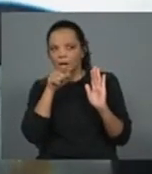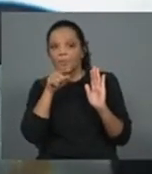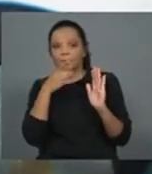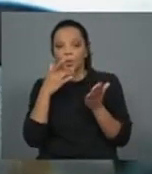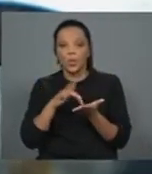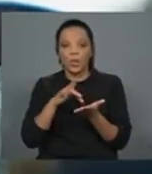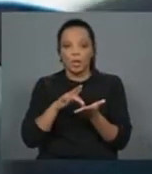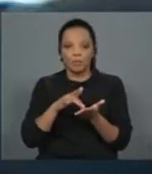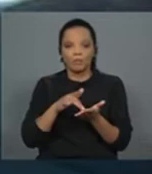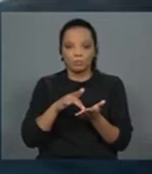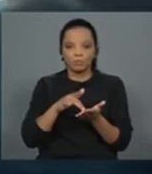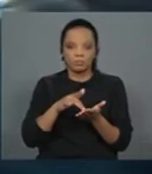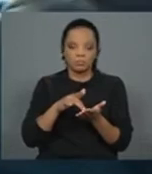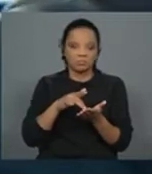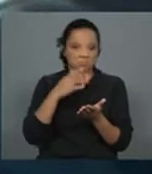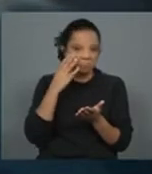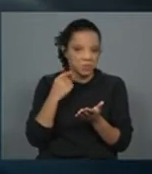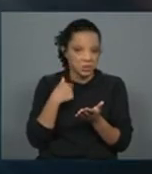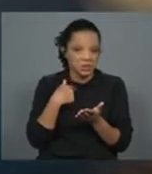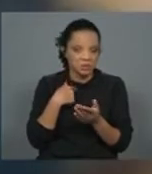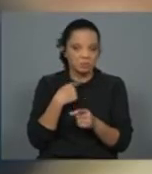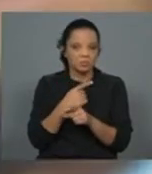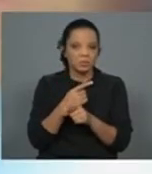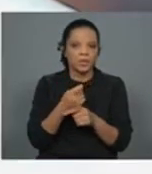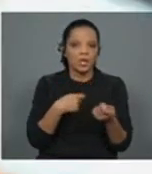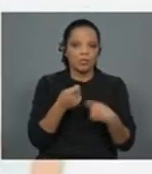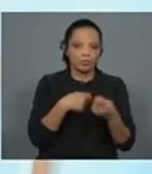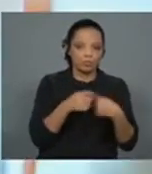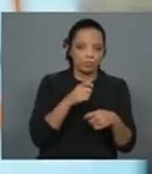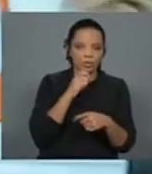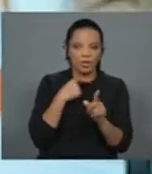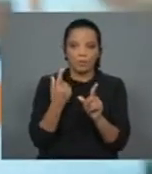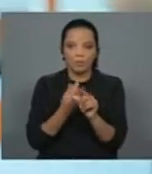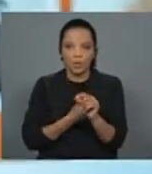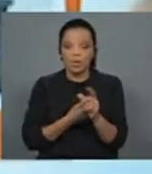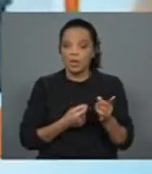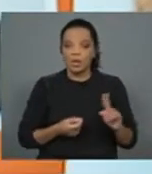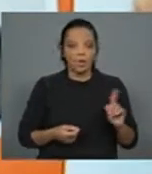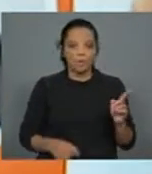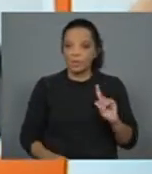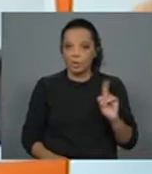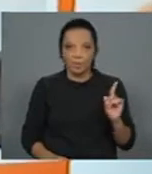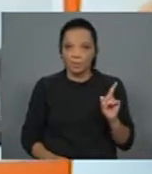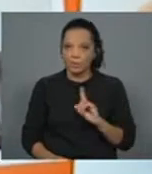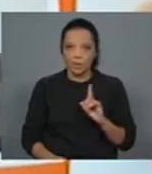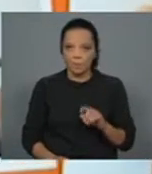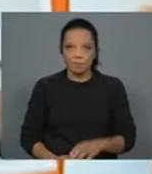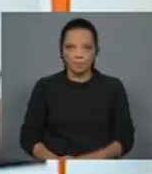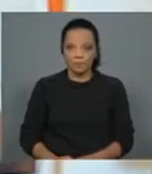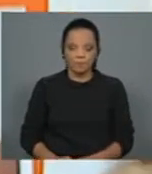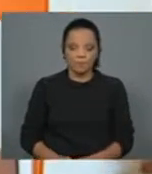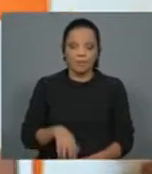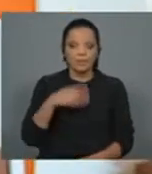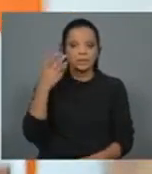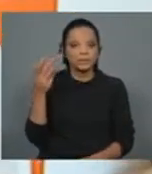livro continua, tanto quanto eu julgo, nas livrarias e poderá ser adquirido? Não, não, não, não, não. Não? A